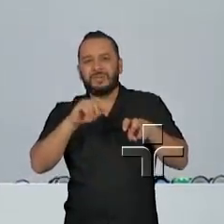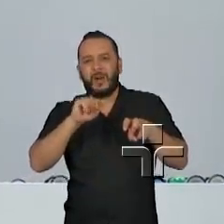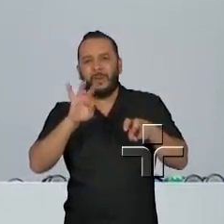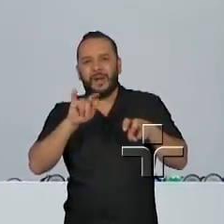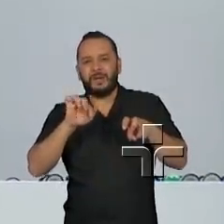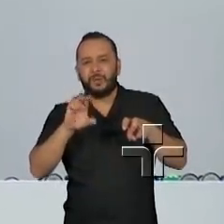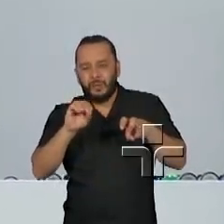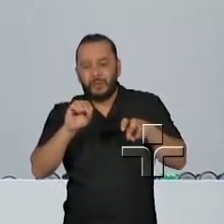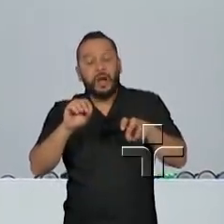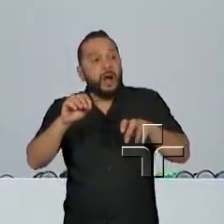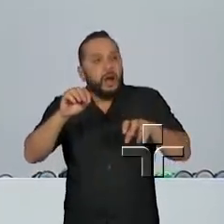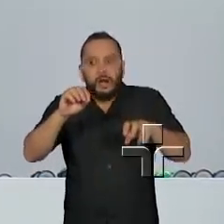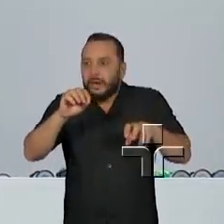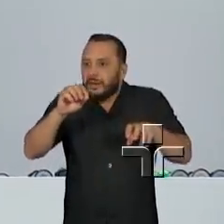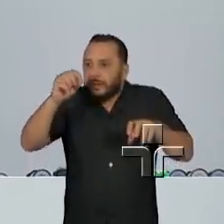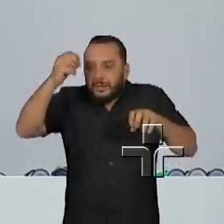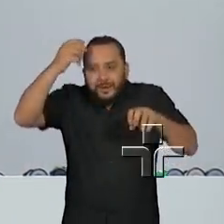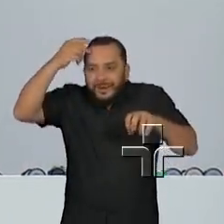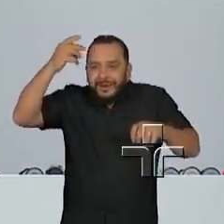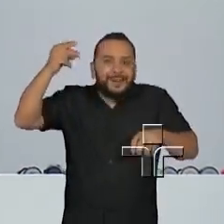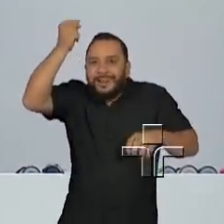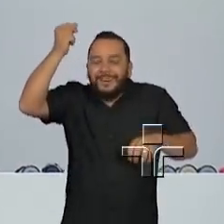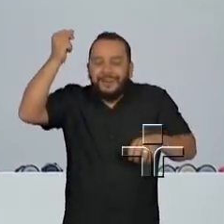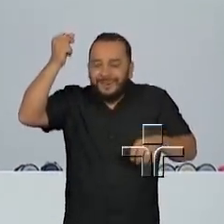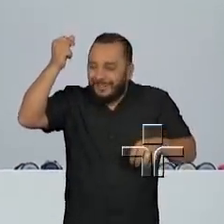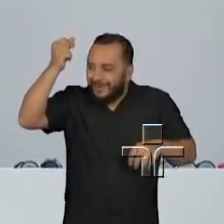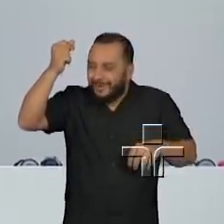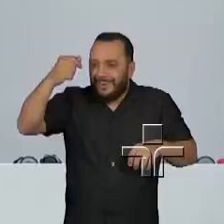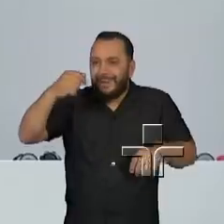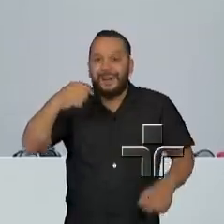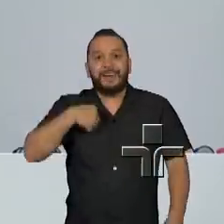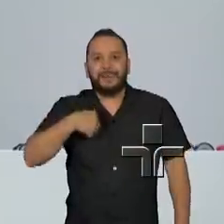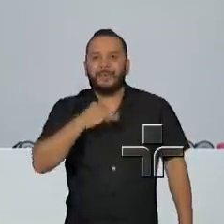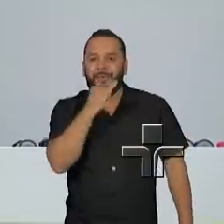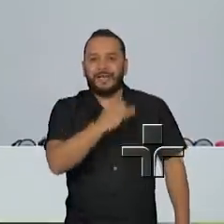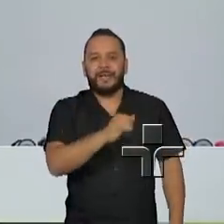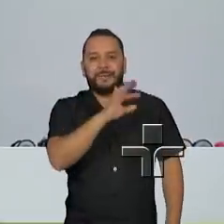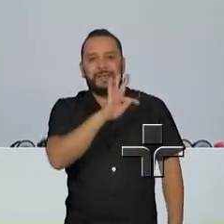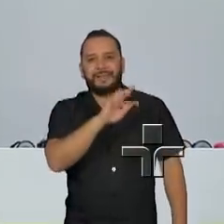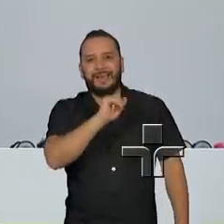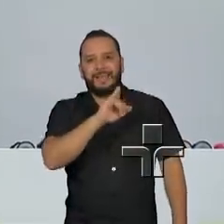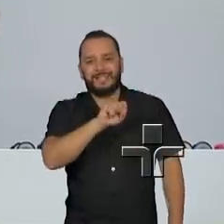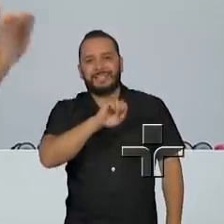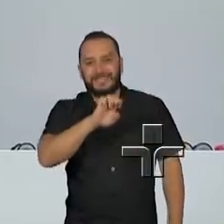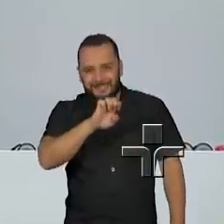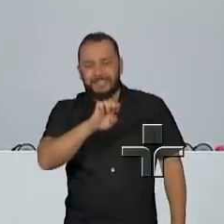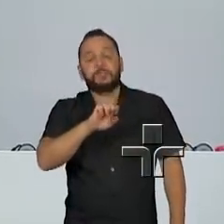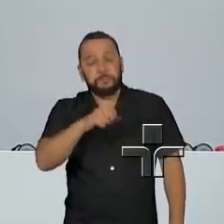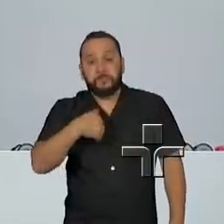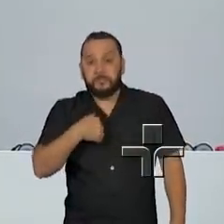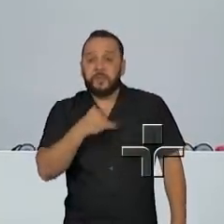Aí contei para a Thaís, né? Ela depois ficou emocionada, mas aí uma coisa que eu falei, é o seguinte, uma coisa